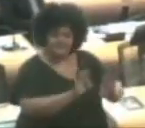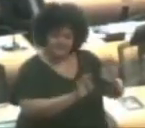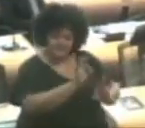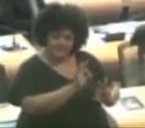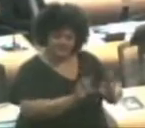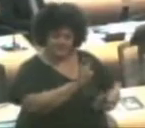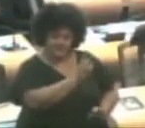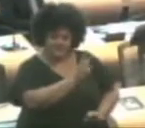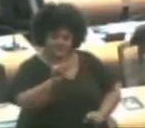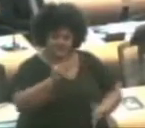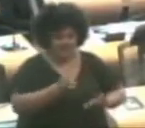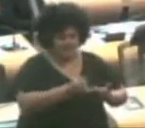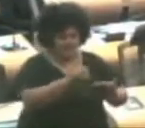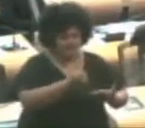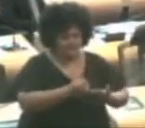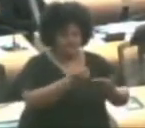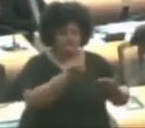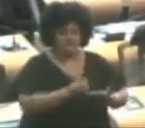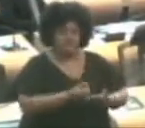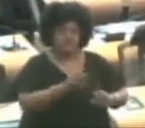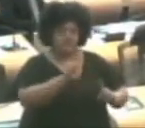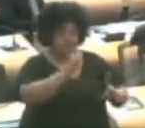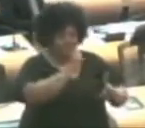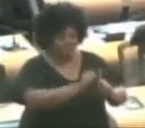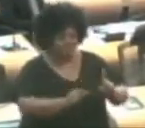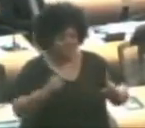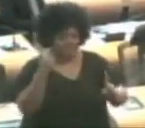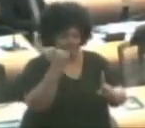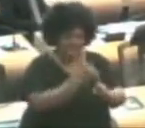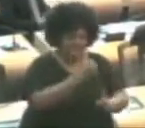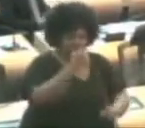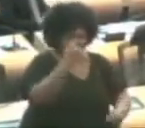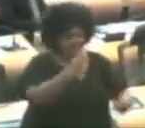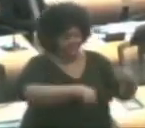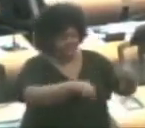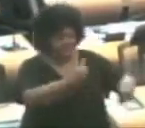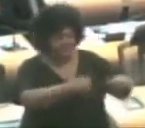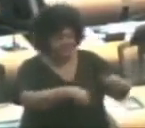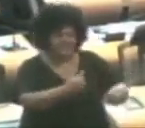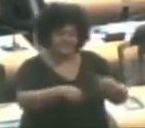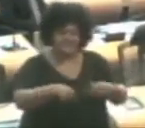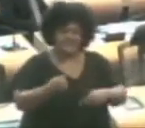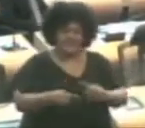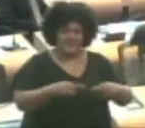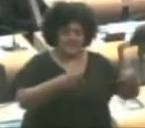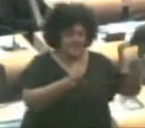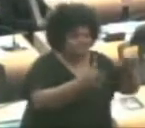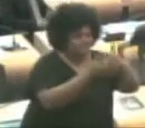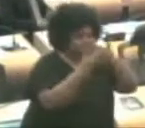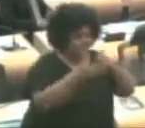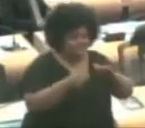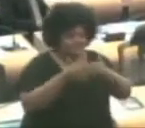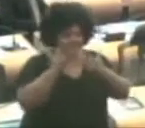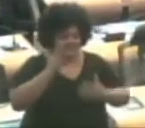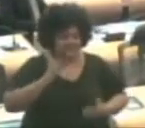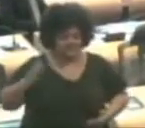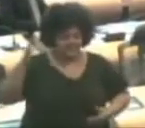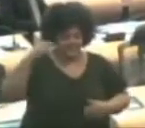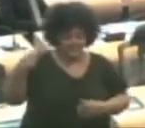vai estar corroborando com feminicídio político, com silenciamento da luta de